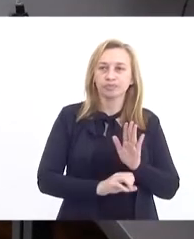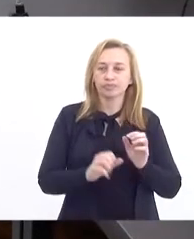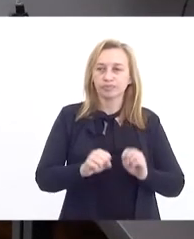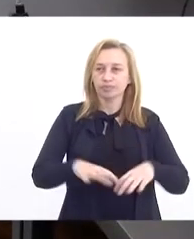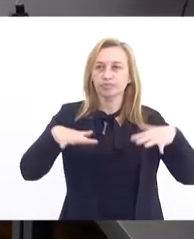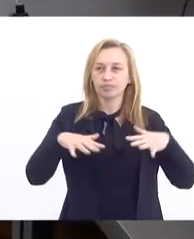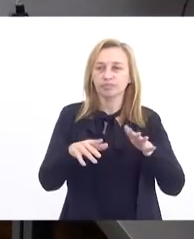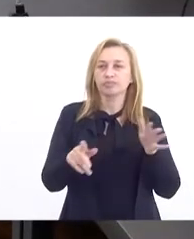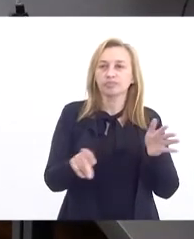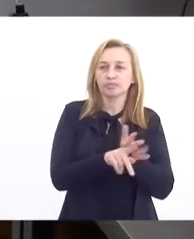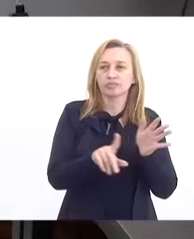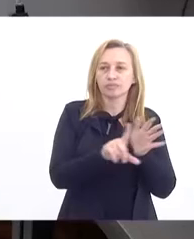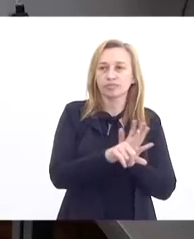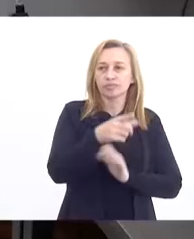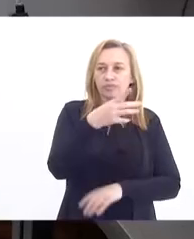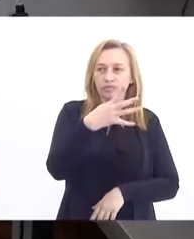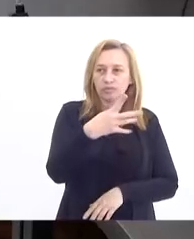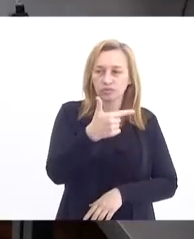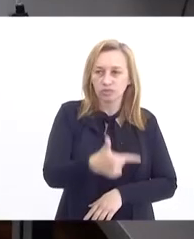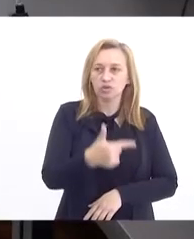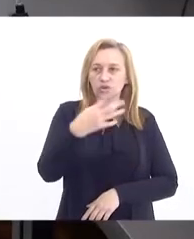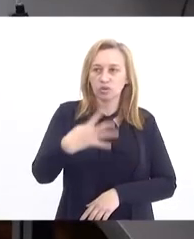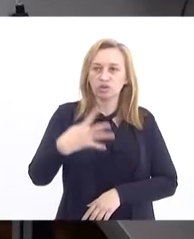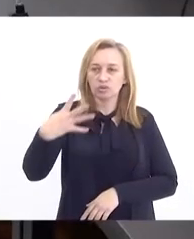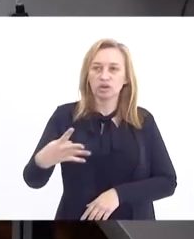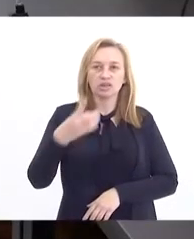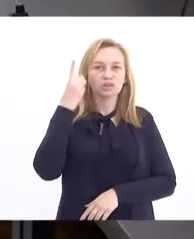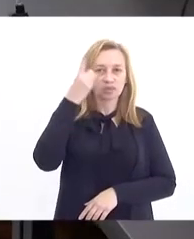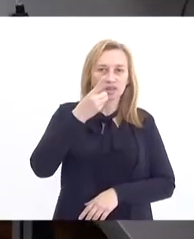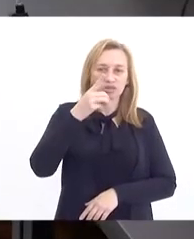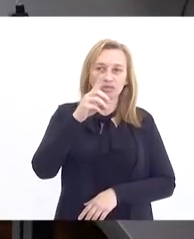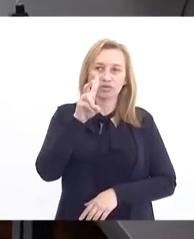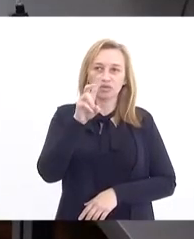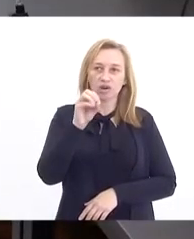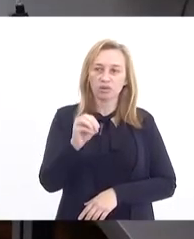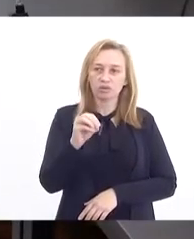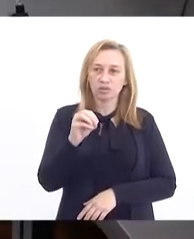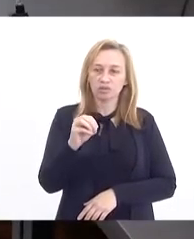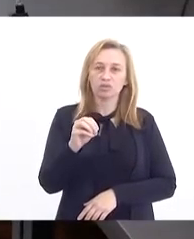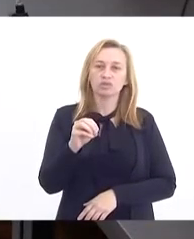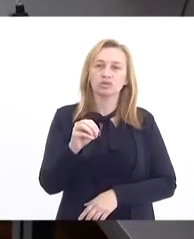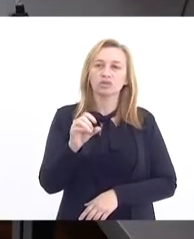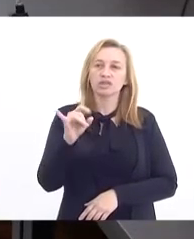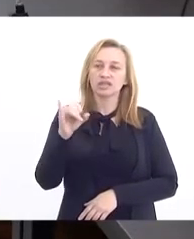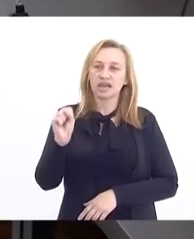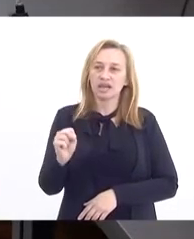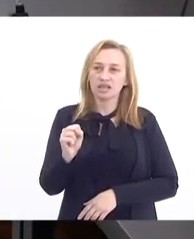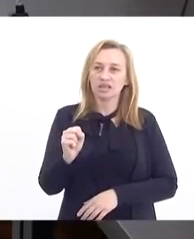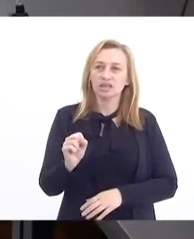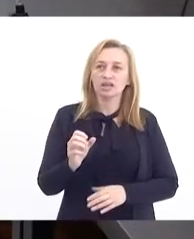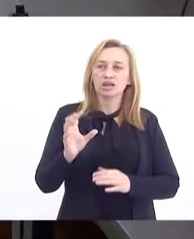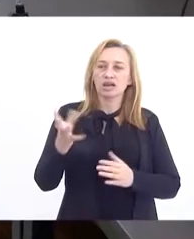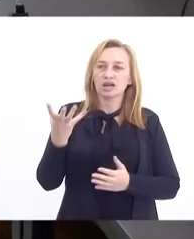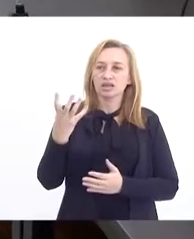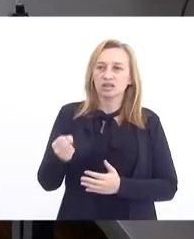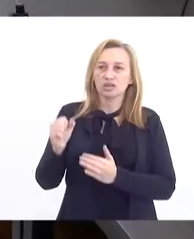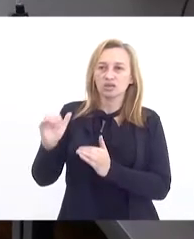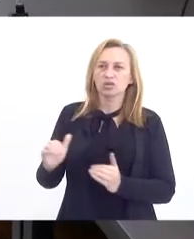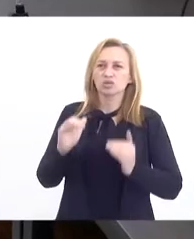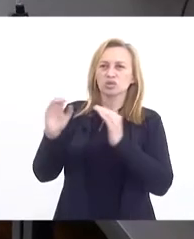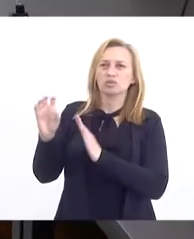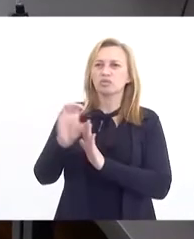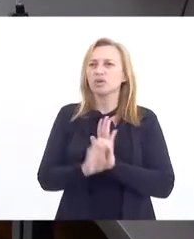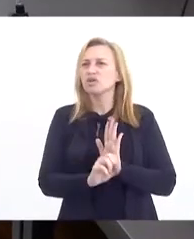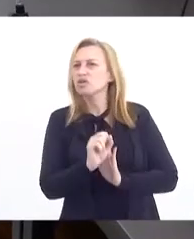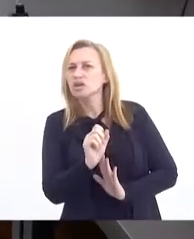lei 244-2019, de autoria do deputado Val Ceasa. O parecer é favorável com deputado,